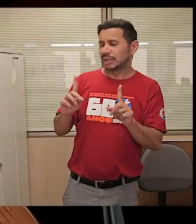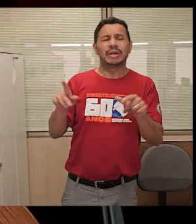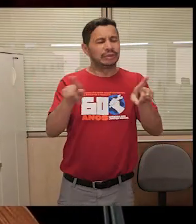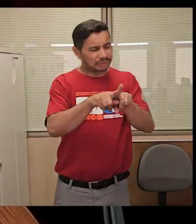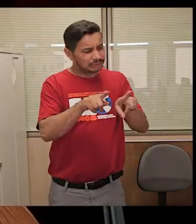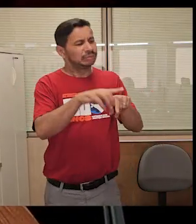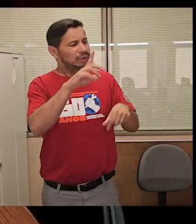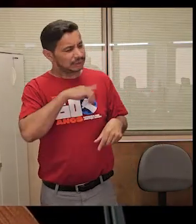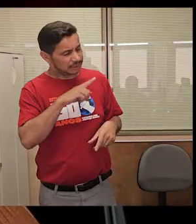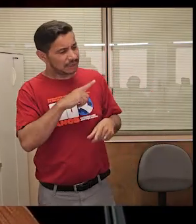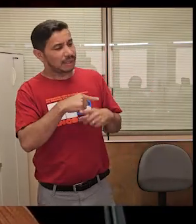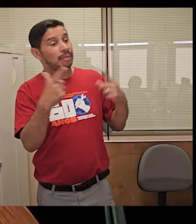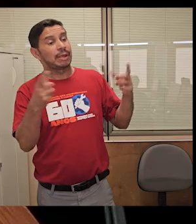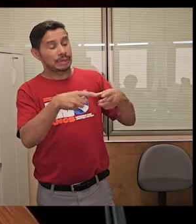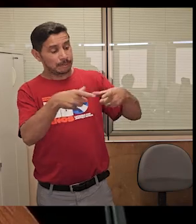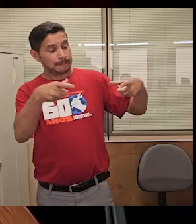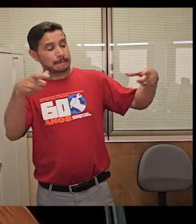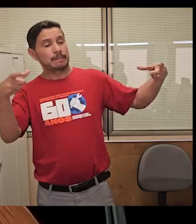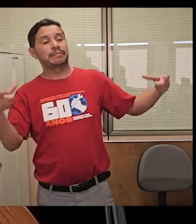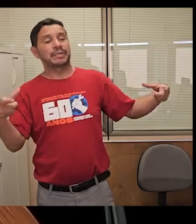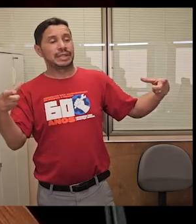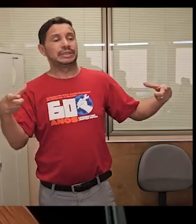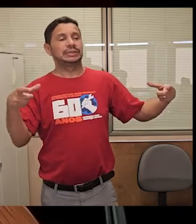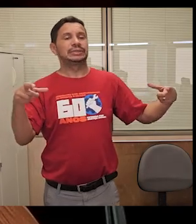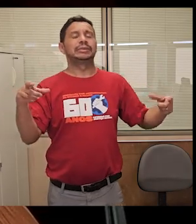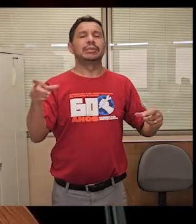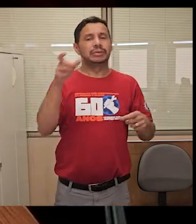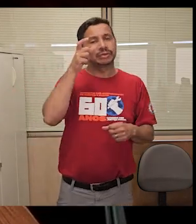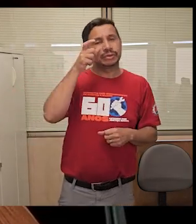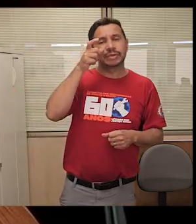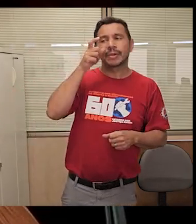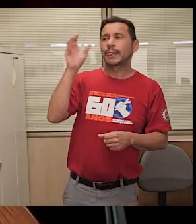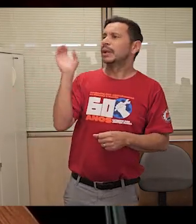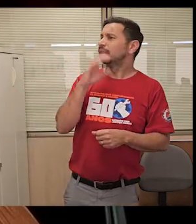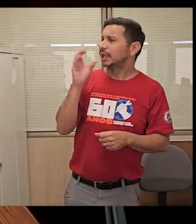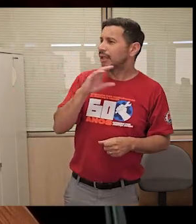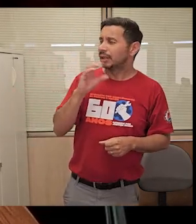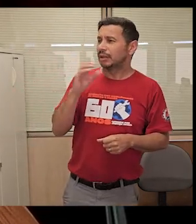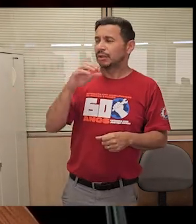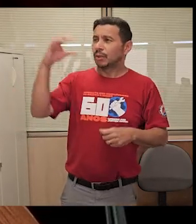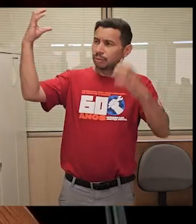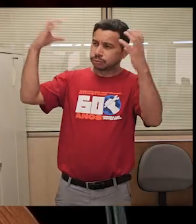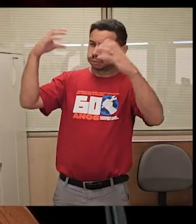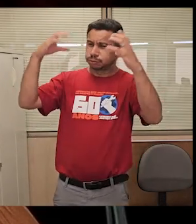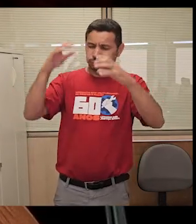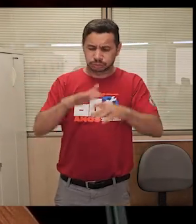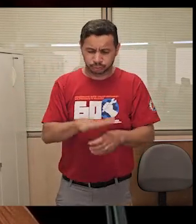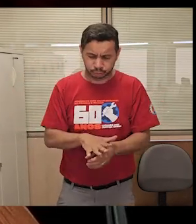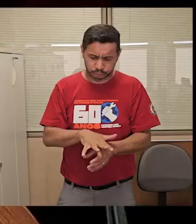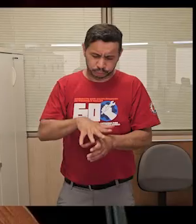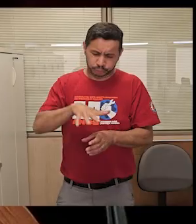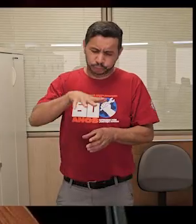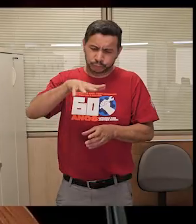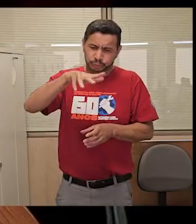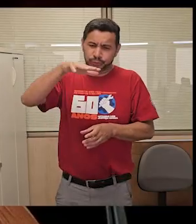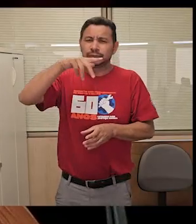questão. Mas assim, para a gente, o mais urgente é ver essa questão, por exemplo, das enchentes que teve no Rio Grande do Exatamente, Sul, por exemplo. né?